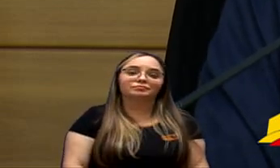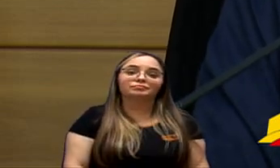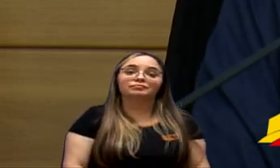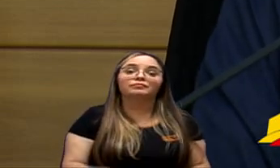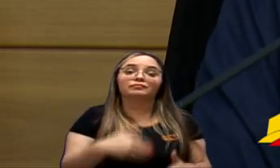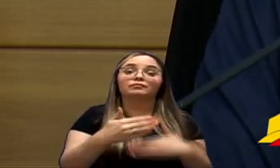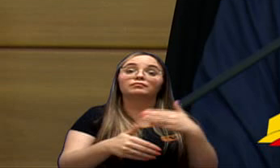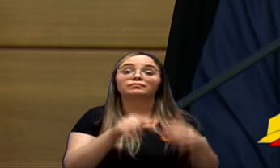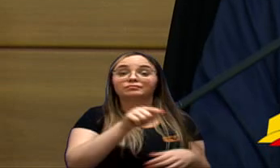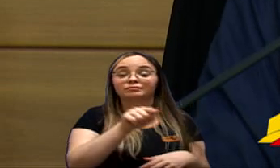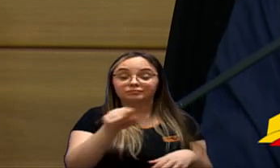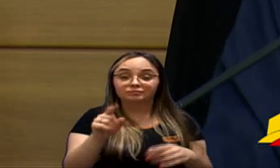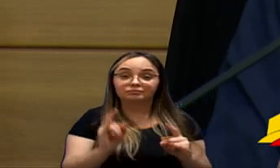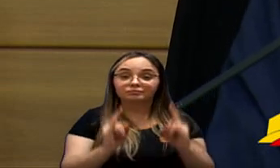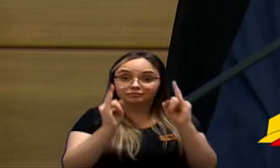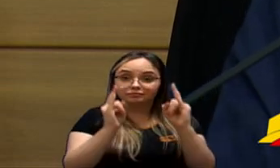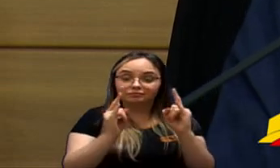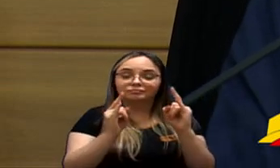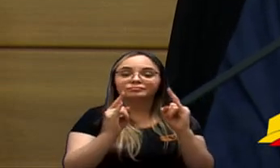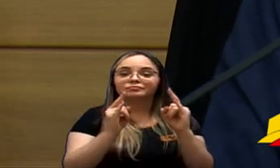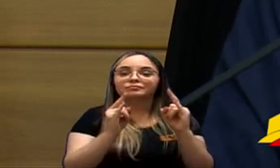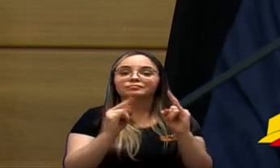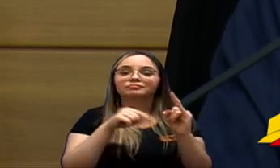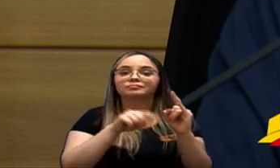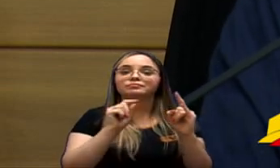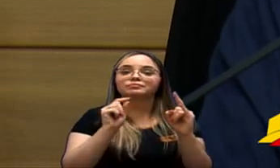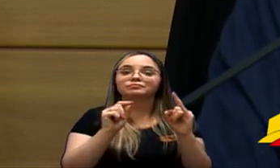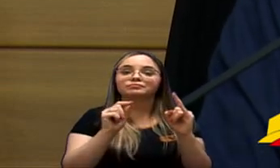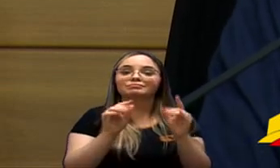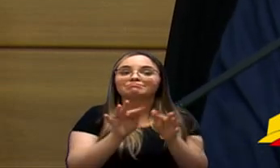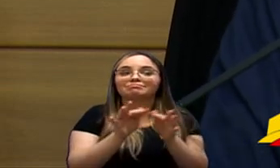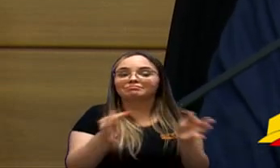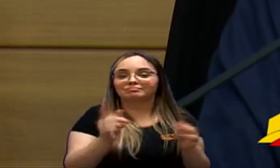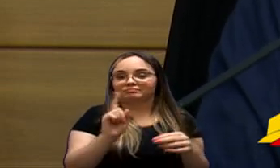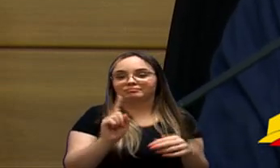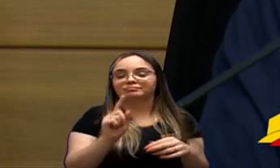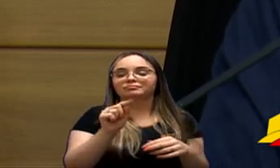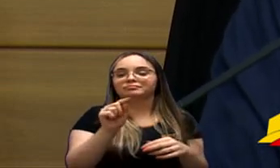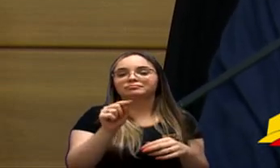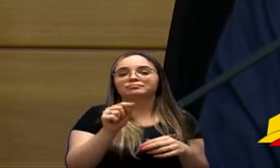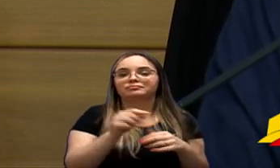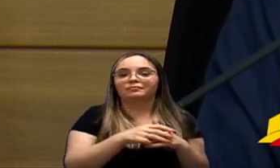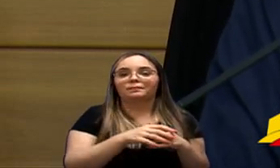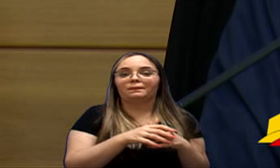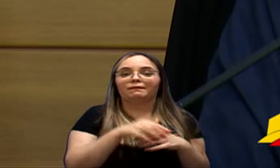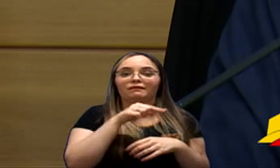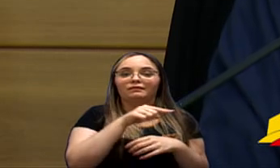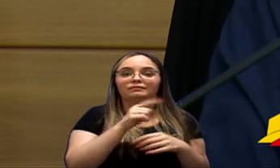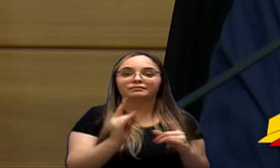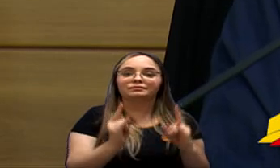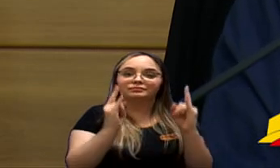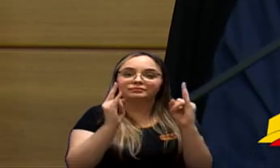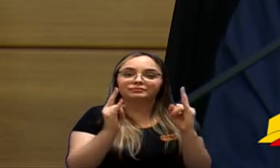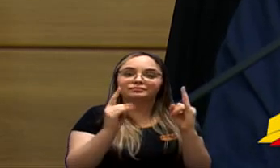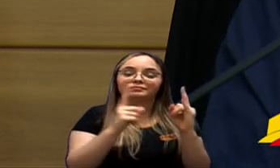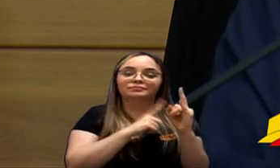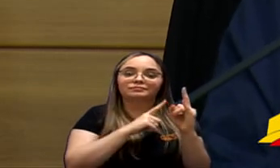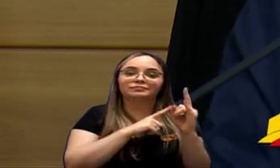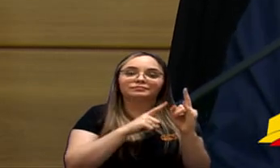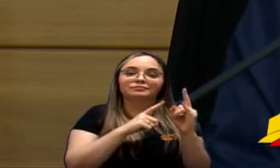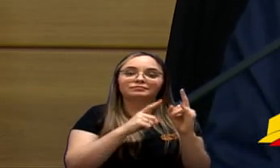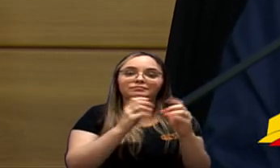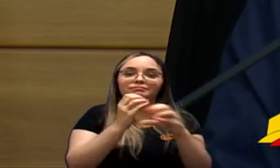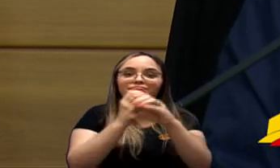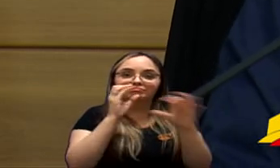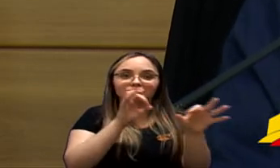Esses prédios, eles também têm uma estrutura que não são simples. O que isso significa? Eles têm um projeto que não